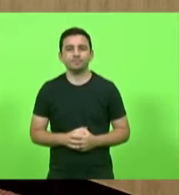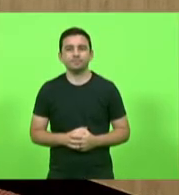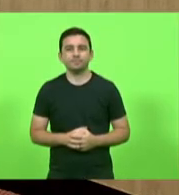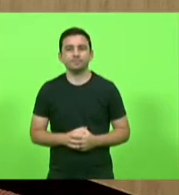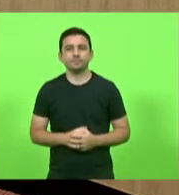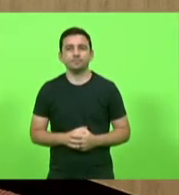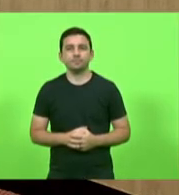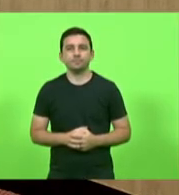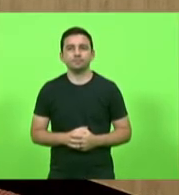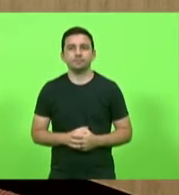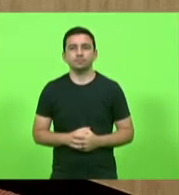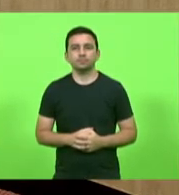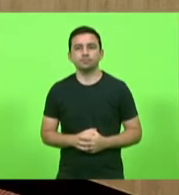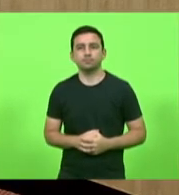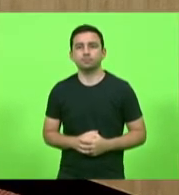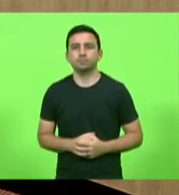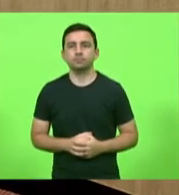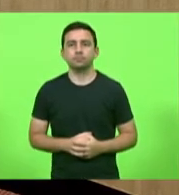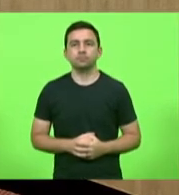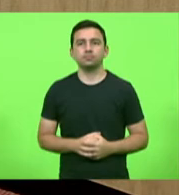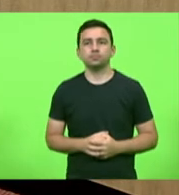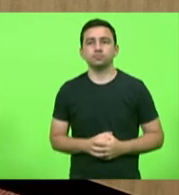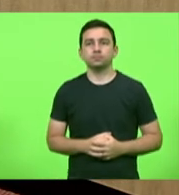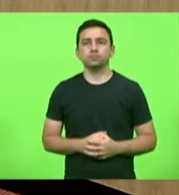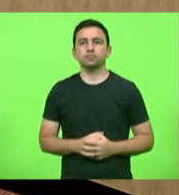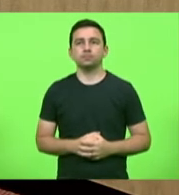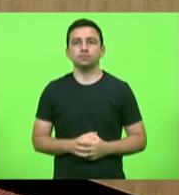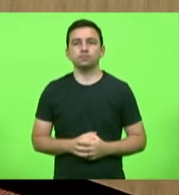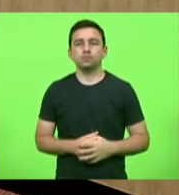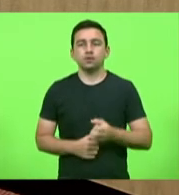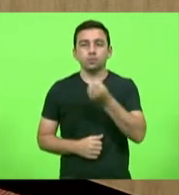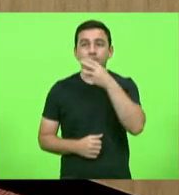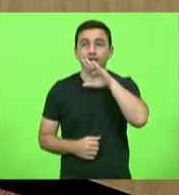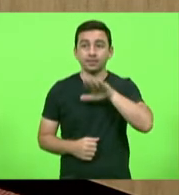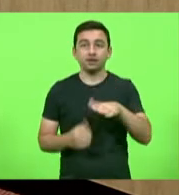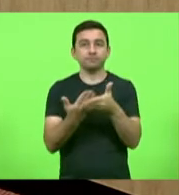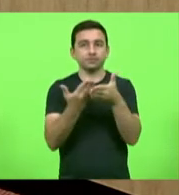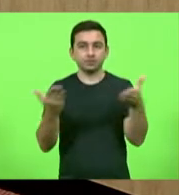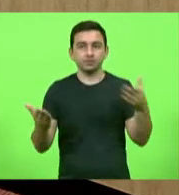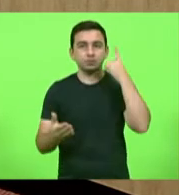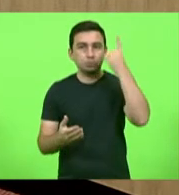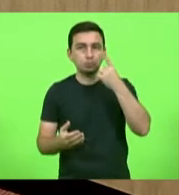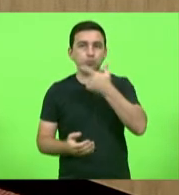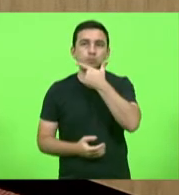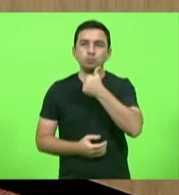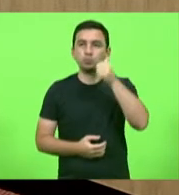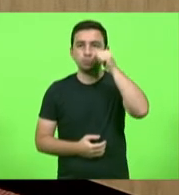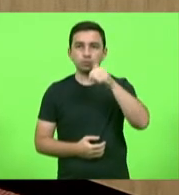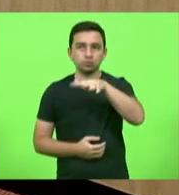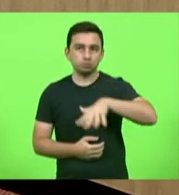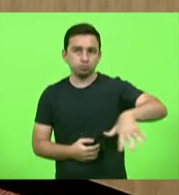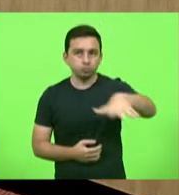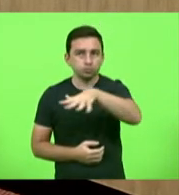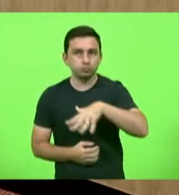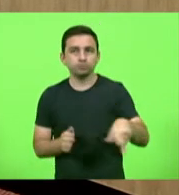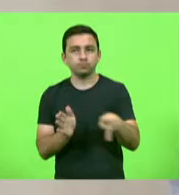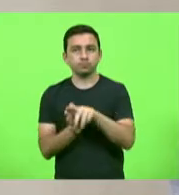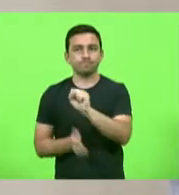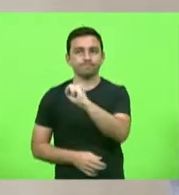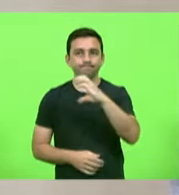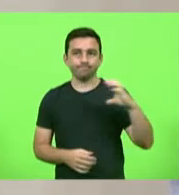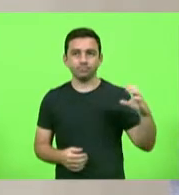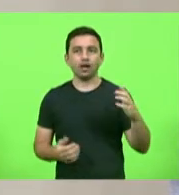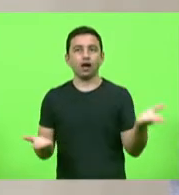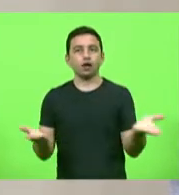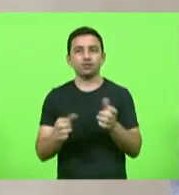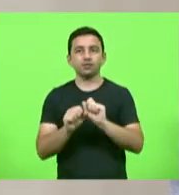Boa tarde, deputadas, boa tarde, deputados, boa tarde, catarinenses. Sobre a proteção de Deus, declaro aberta a presente